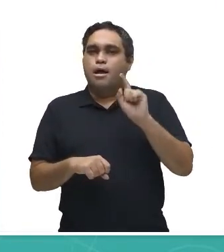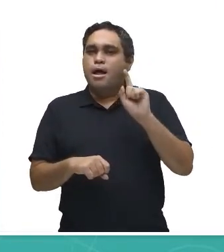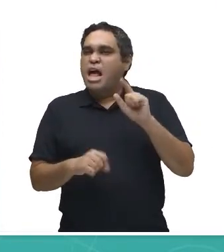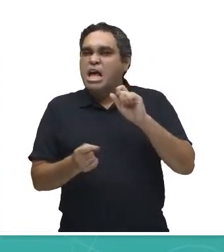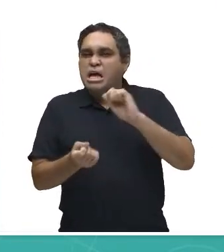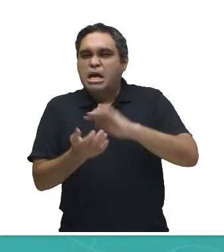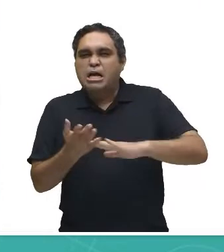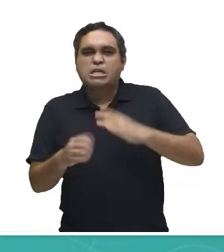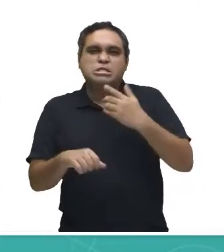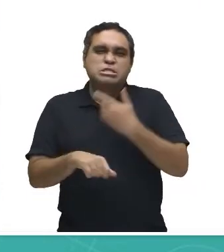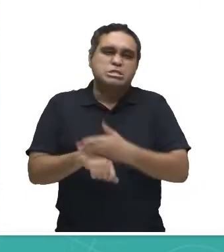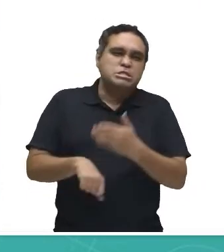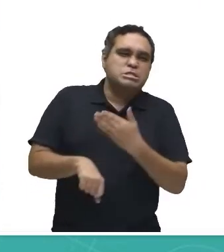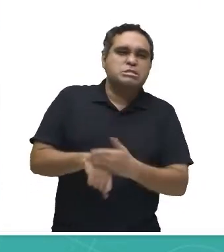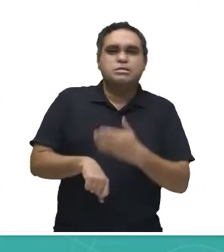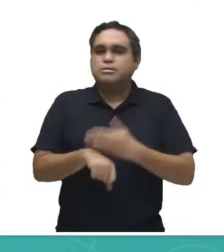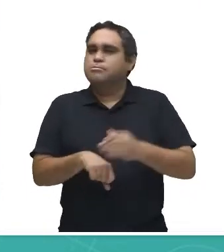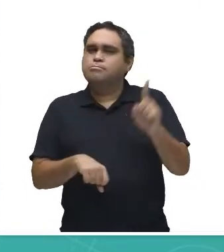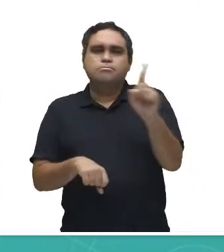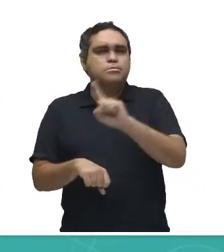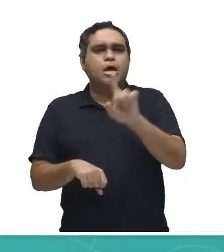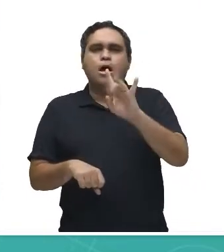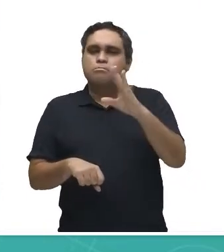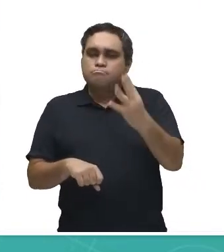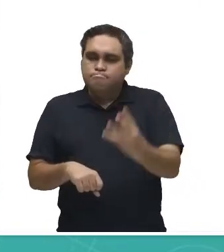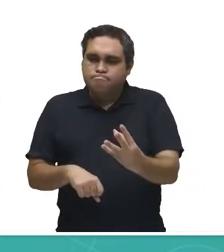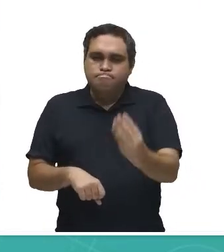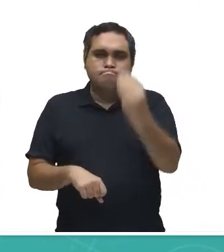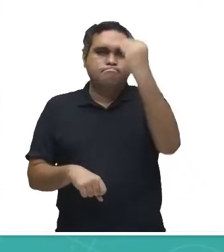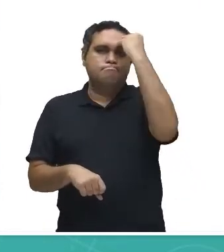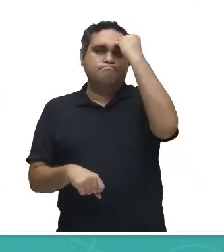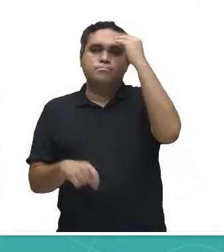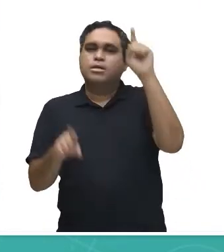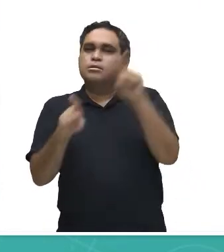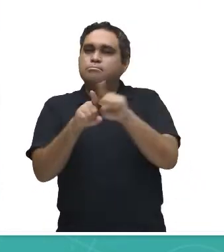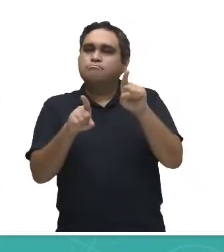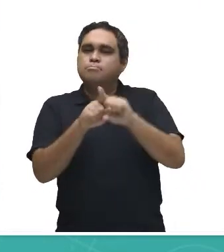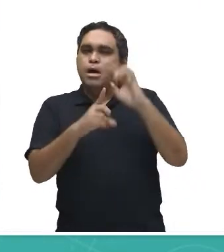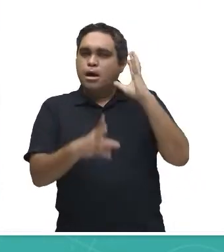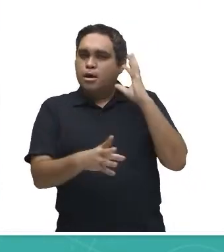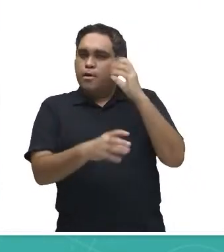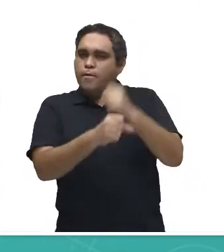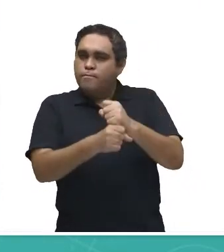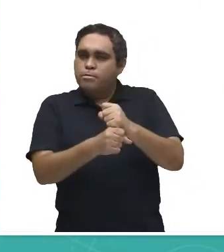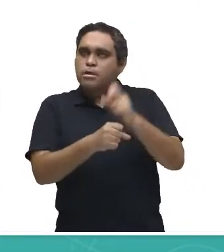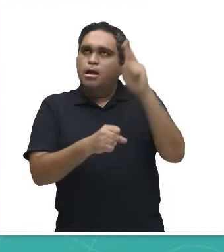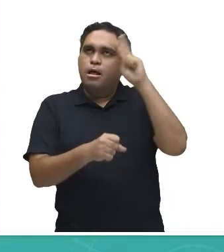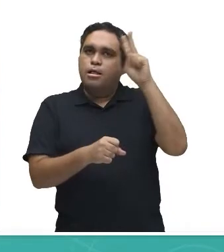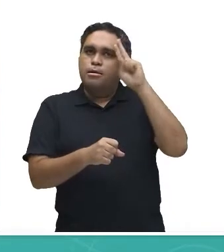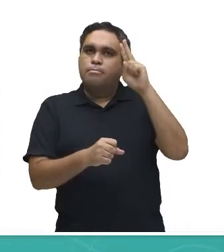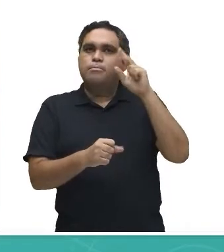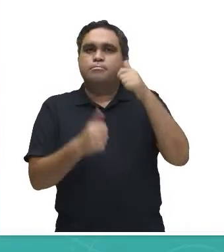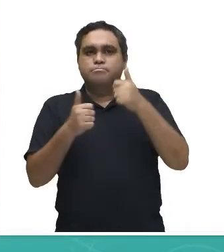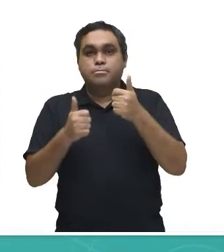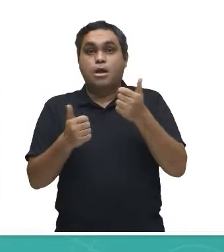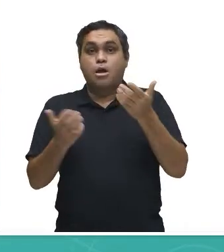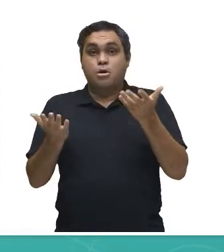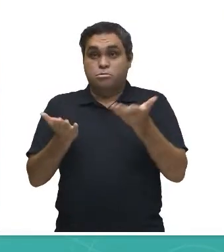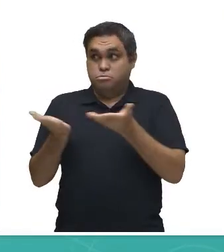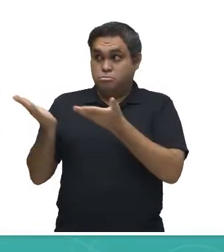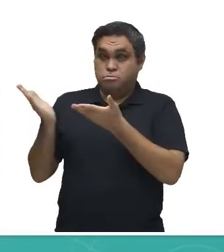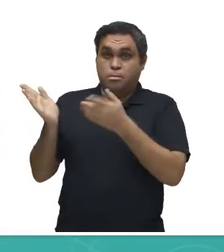forma de fazer com que vocês revejam as aulas de ontem. Para isso, nós vamos iniciar com a nossa primeira questão. Vamos lá? Então, vou